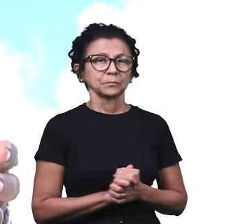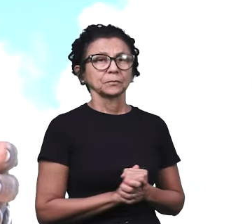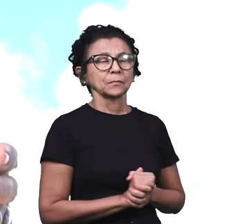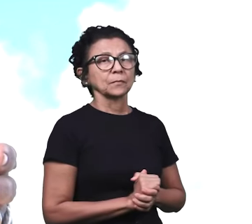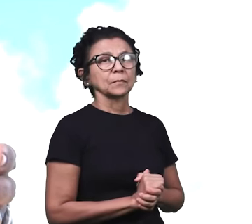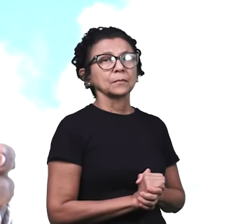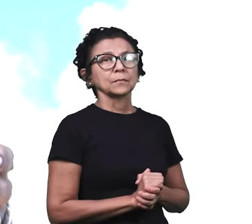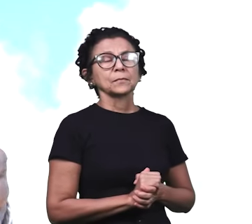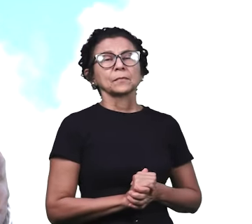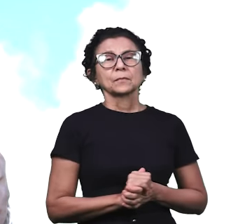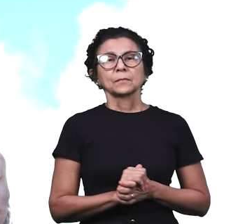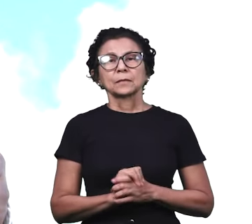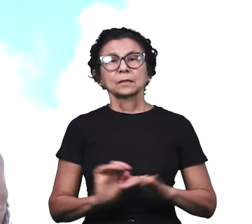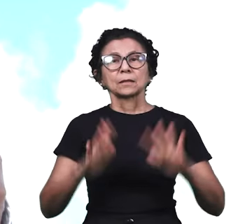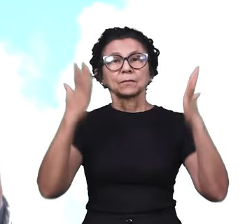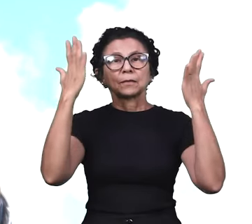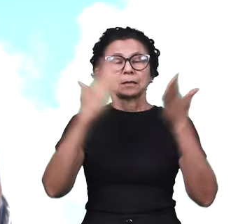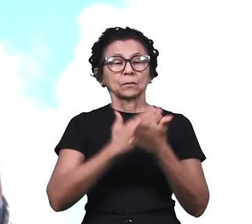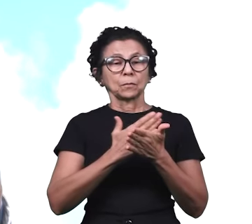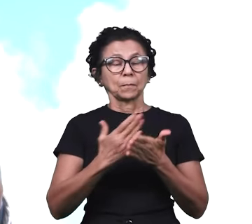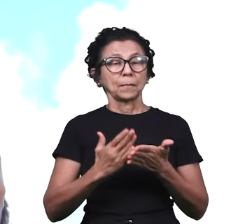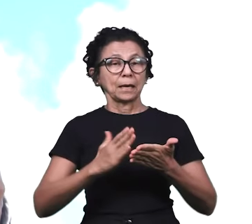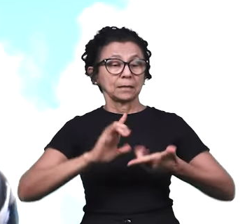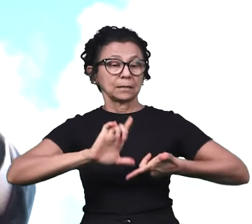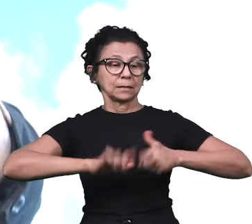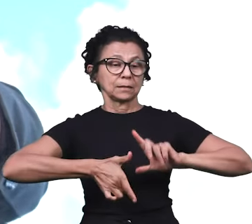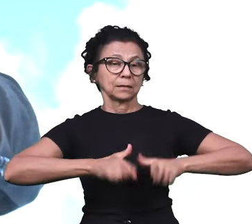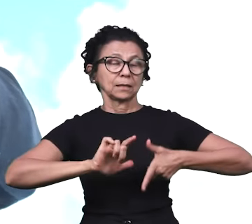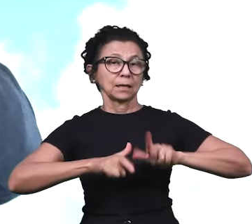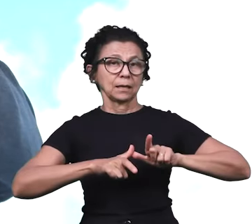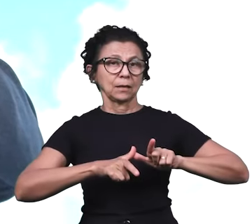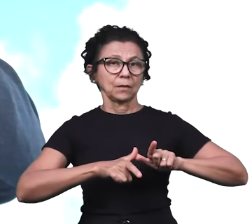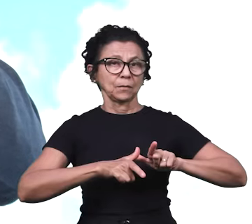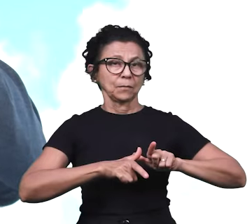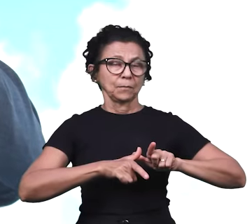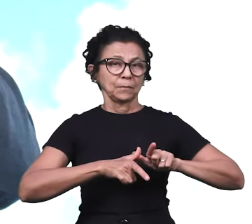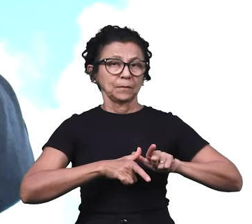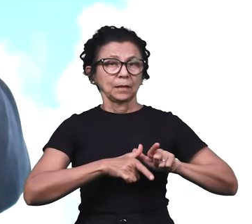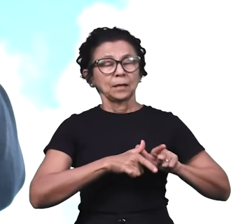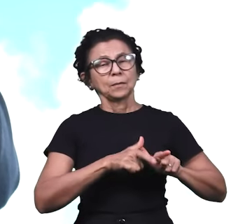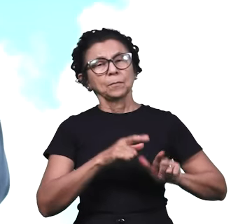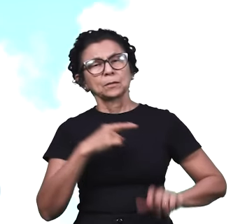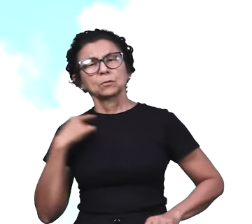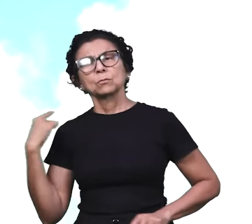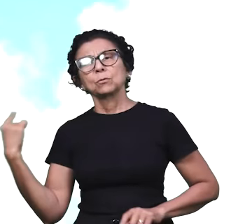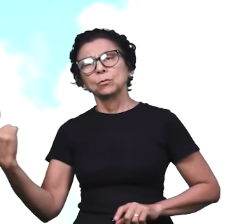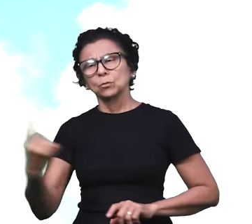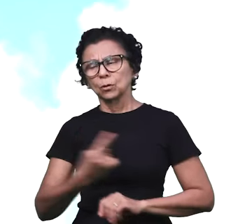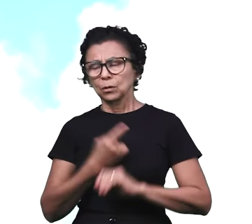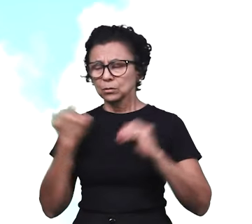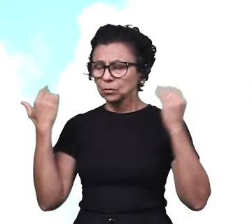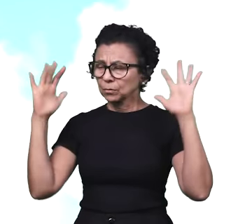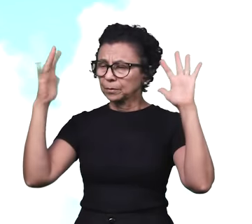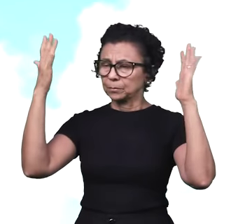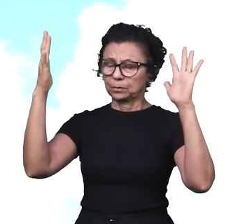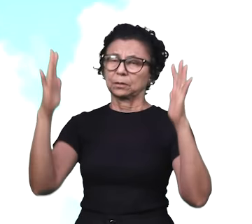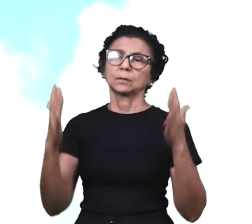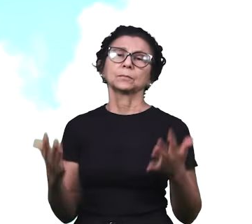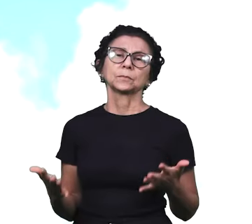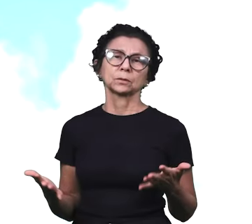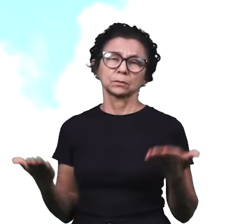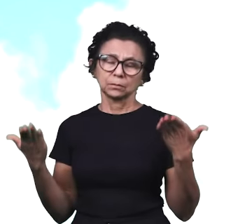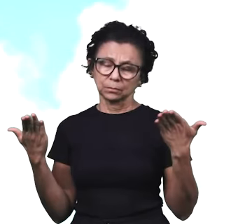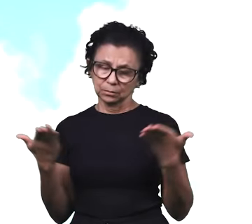comemorando até hoje, porque o Espírito foi derramado e a mensagem, a grande mensagem que o Senhor Jesus fala para